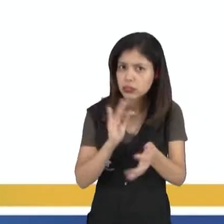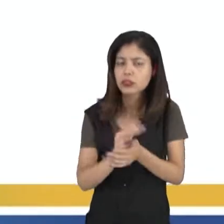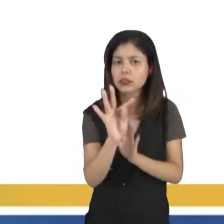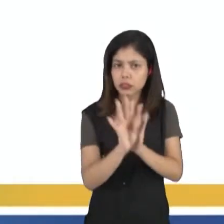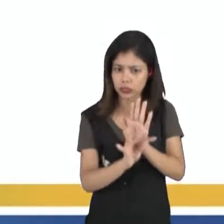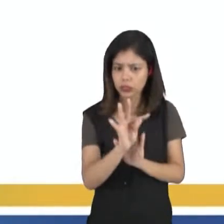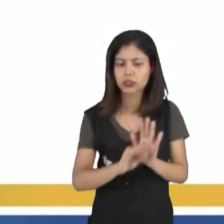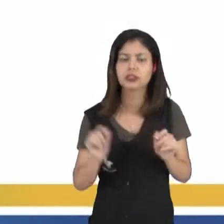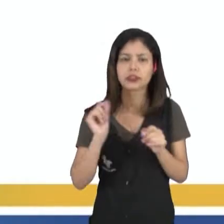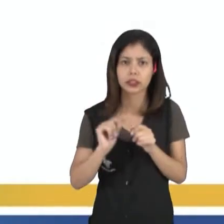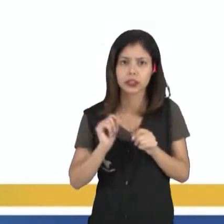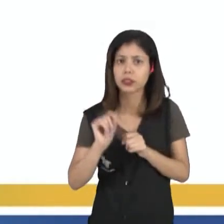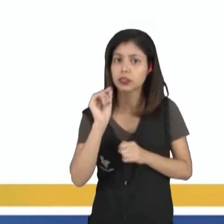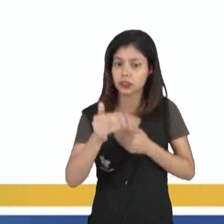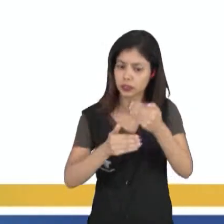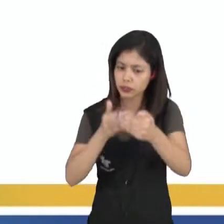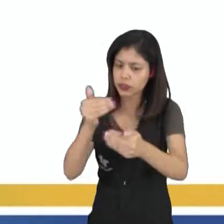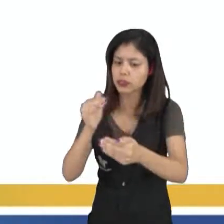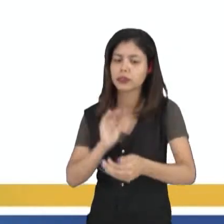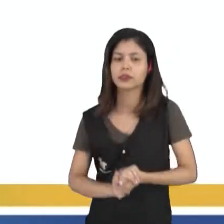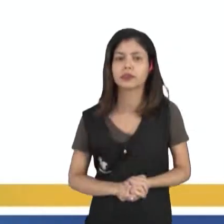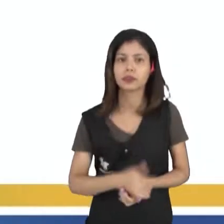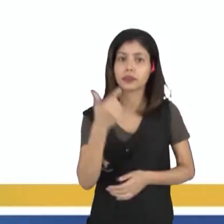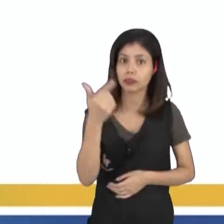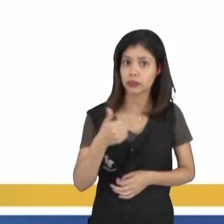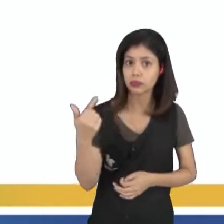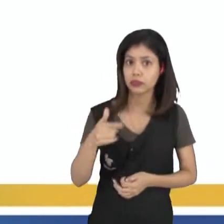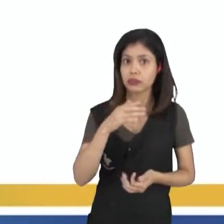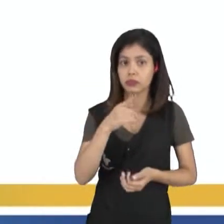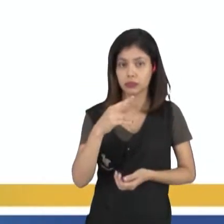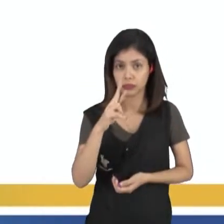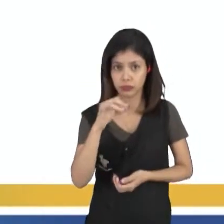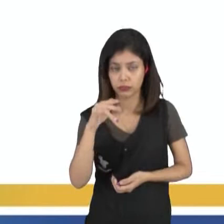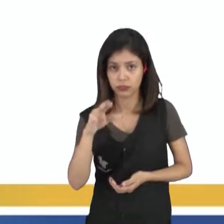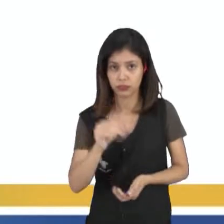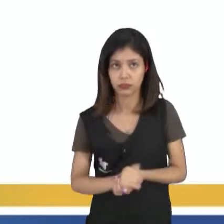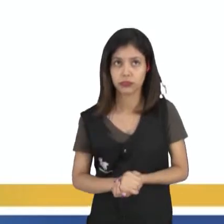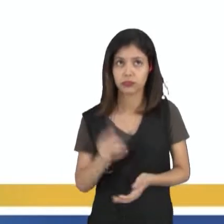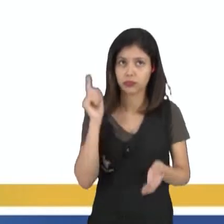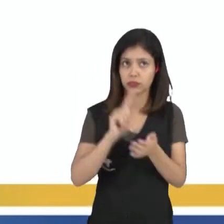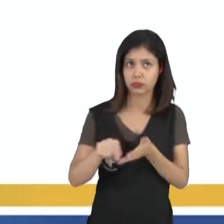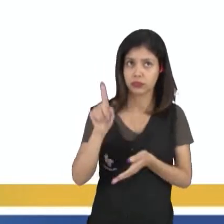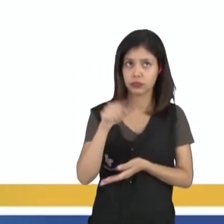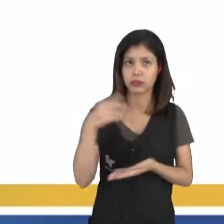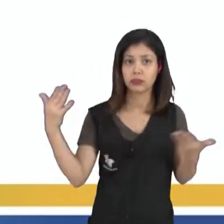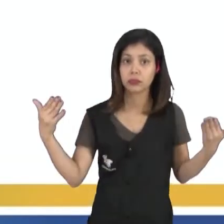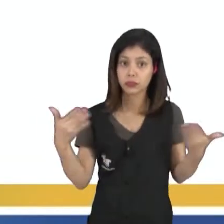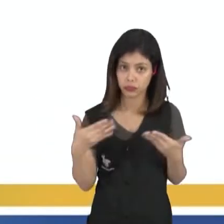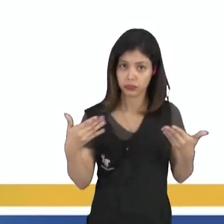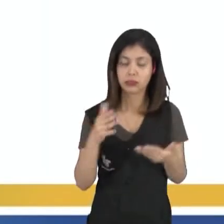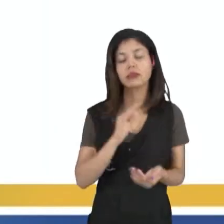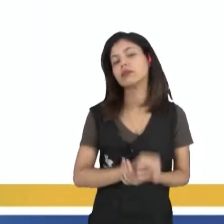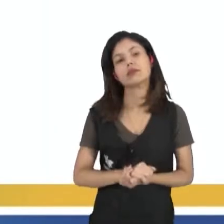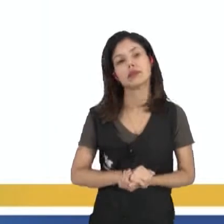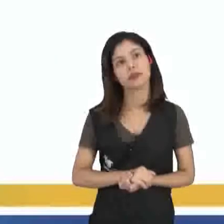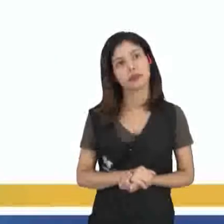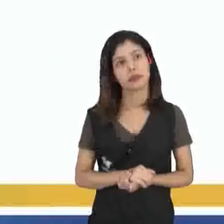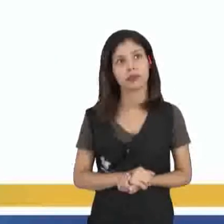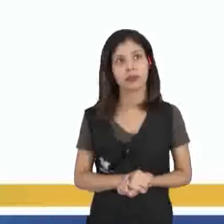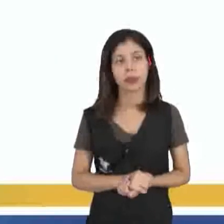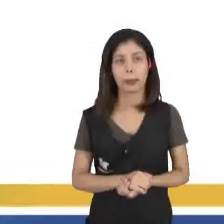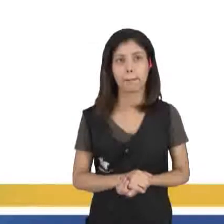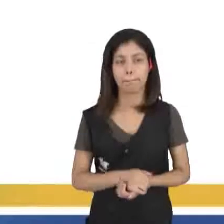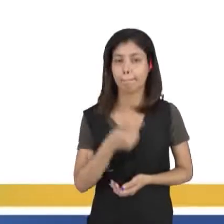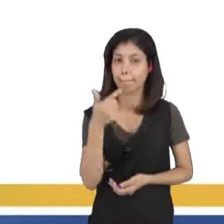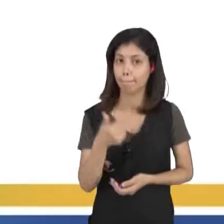organização dos textos e fazendo-os progredir. No segundo parágrafo desse texto, o marcador agora, tá? No